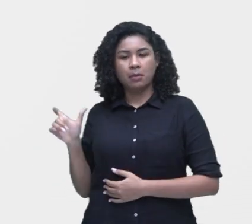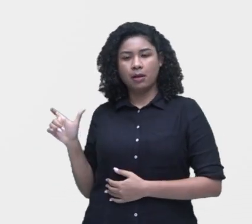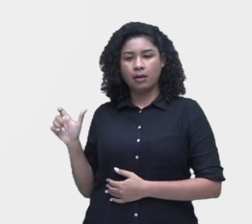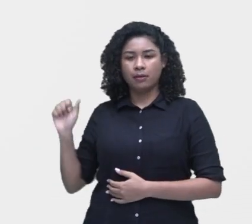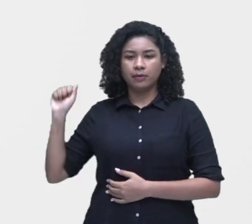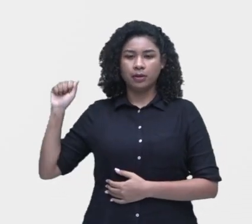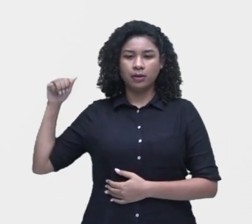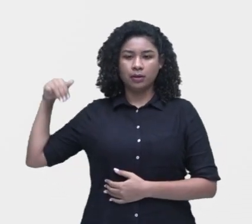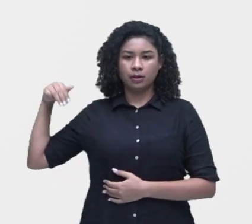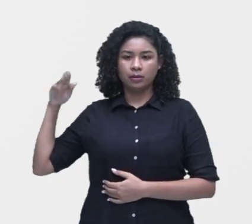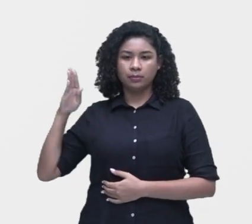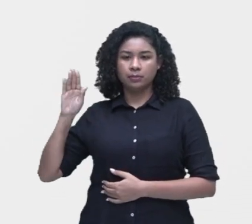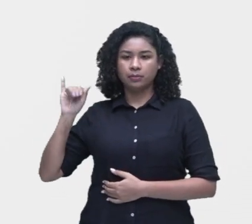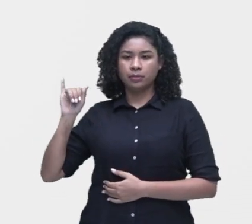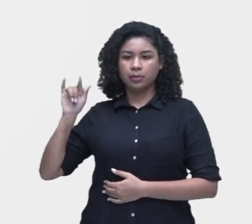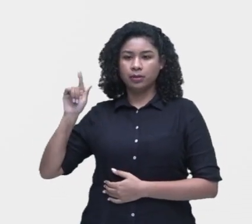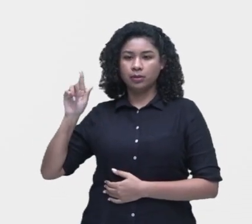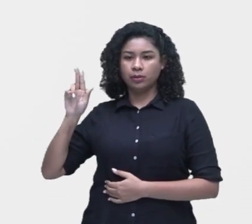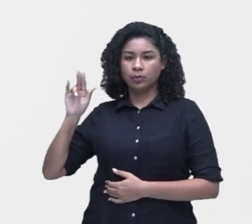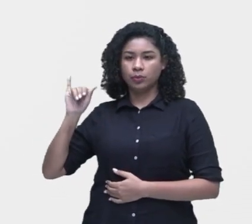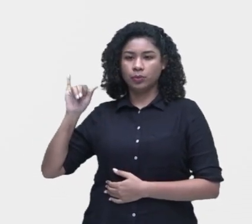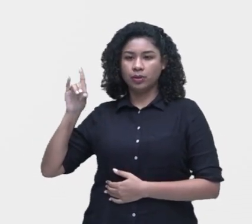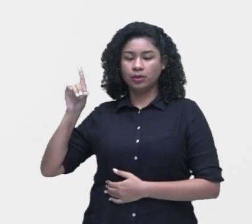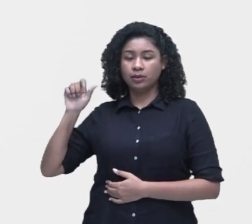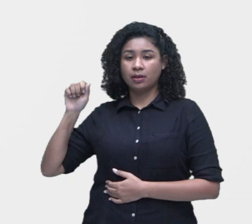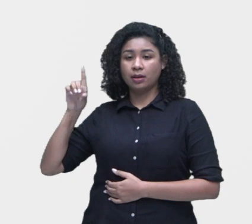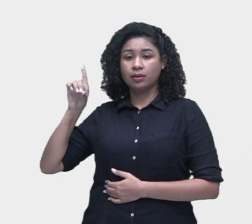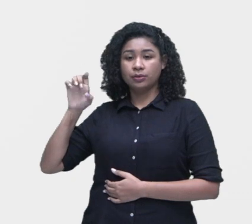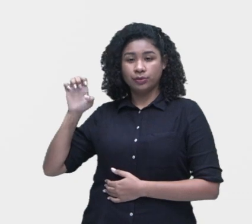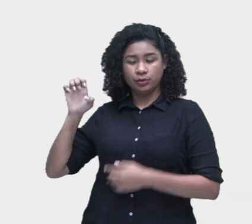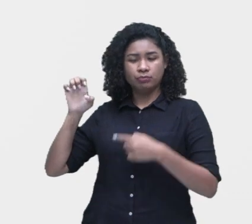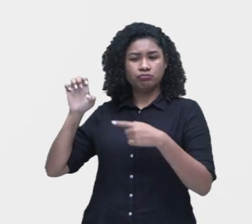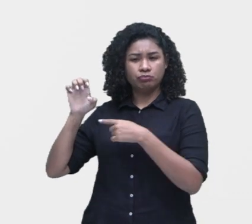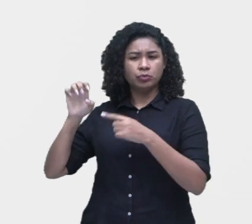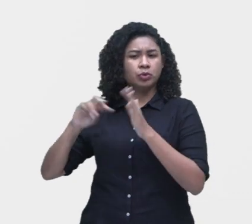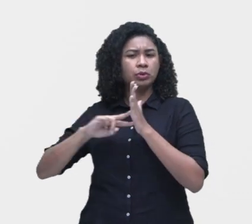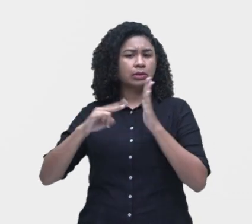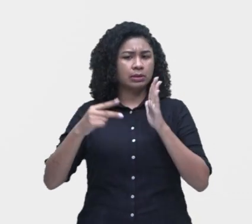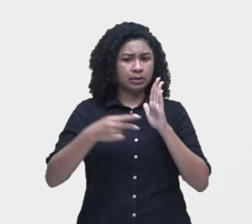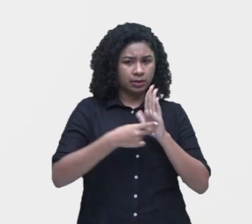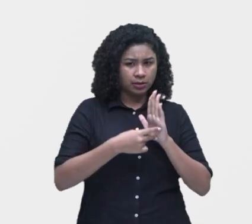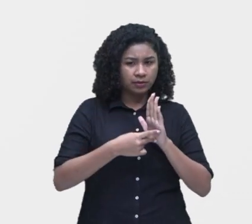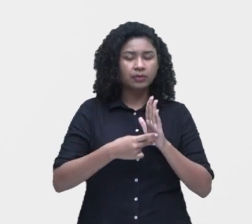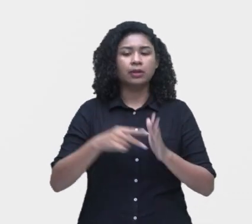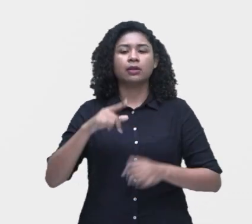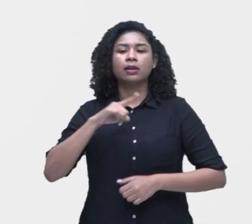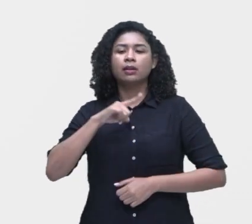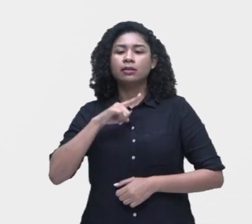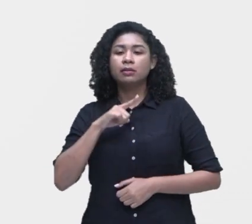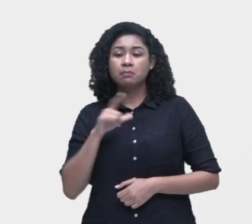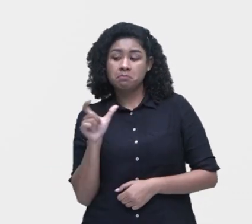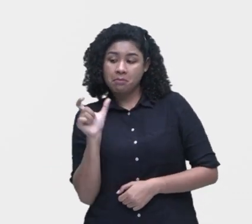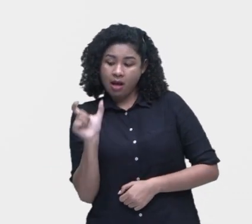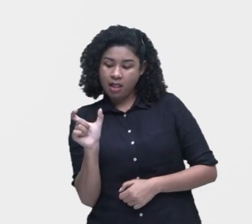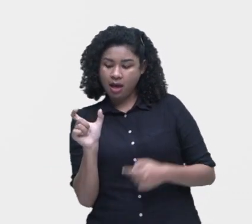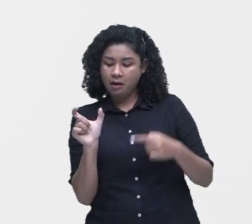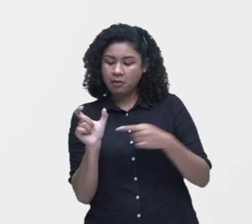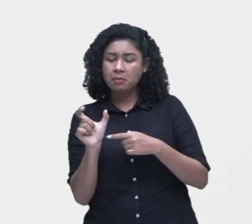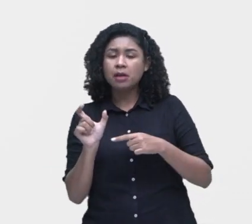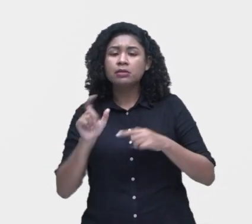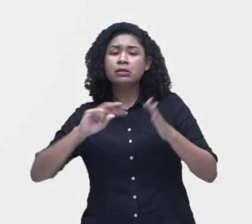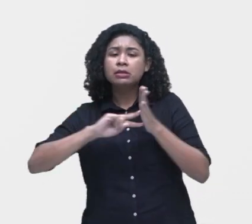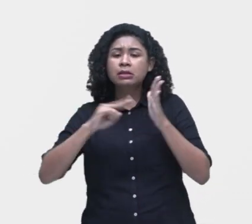a indeterminação de sentido que certas palavras ou expressões apresentam, o